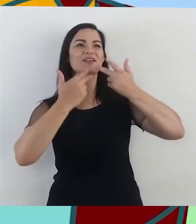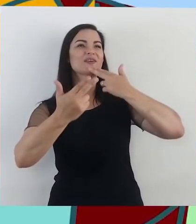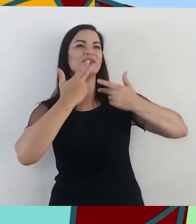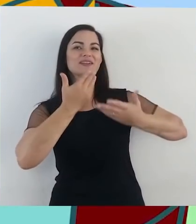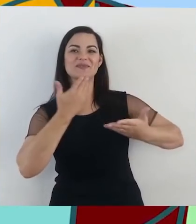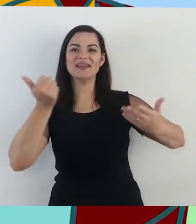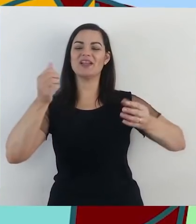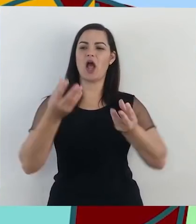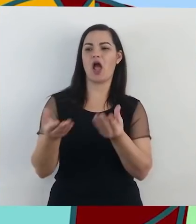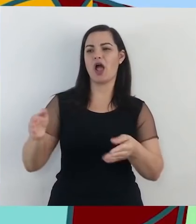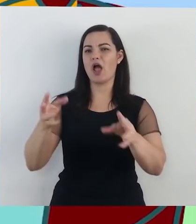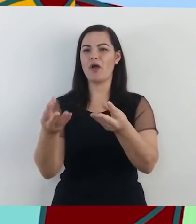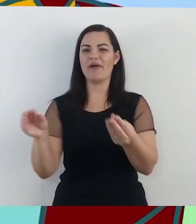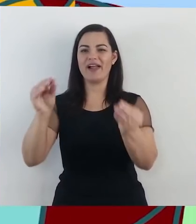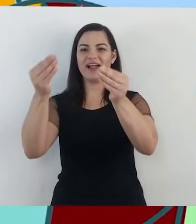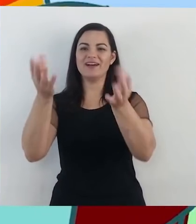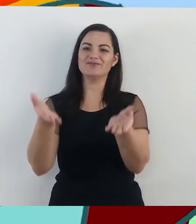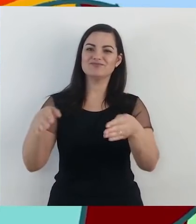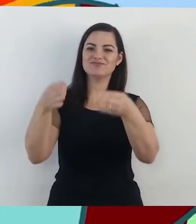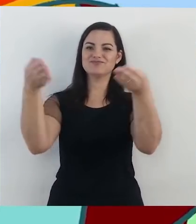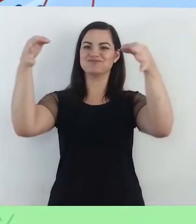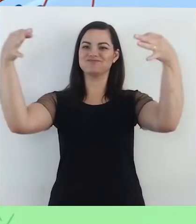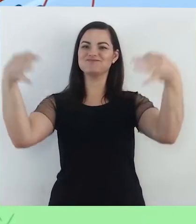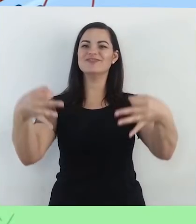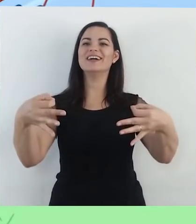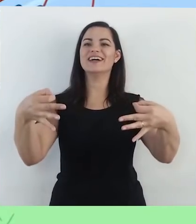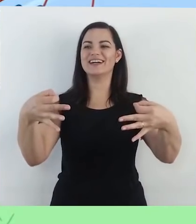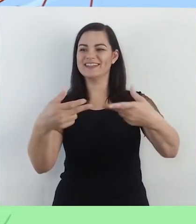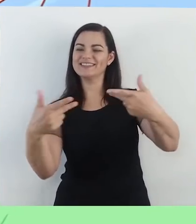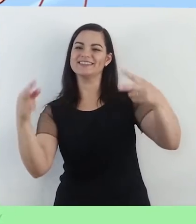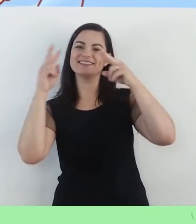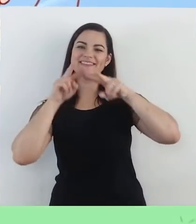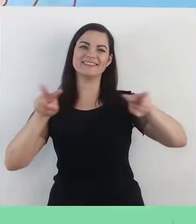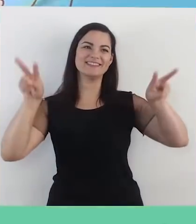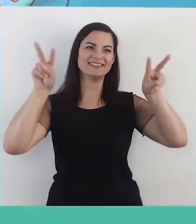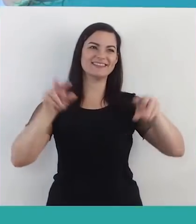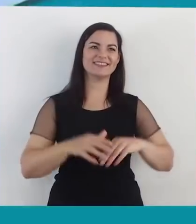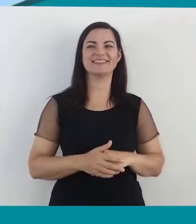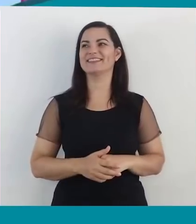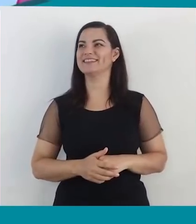formas, corrigindo a nossa visão.